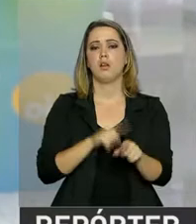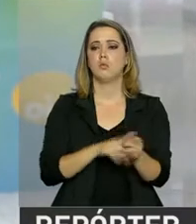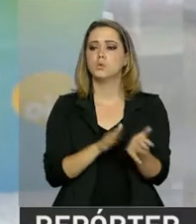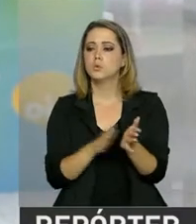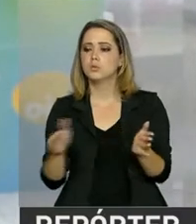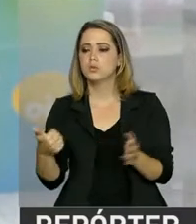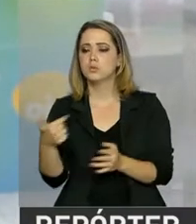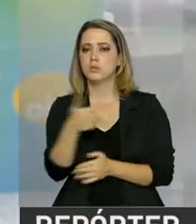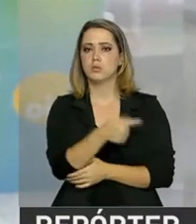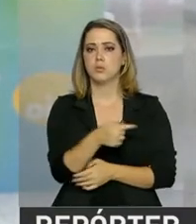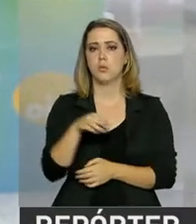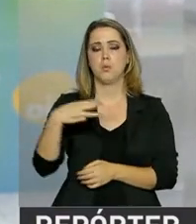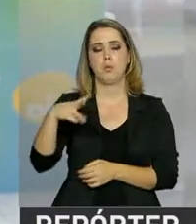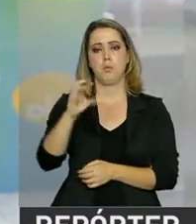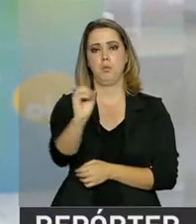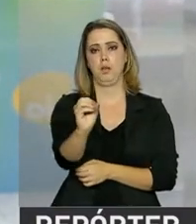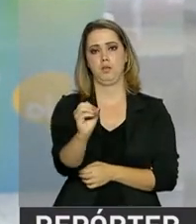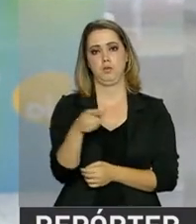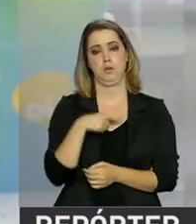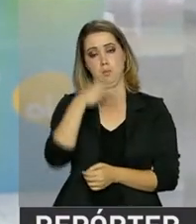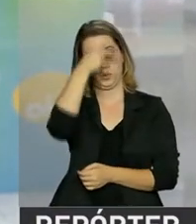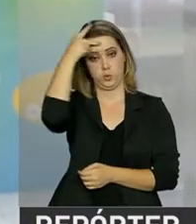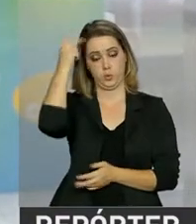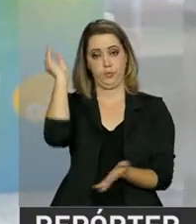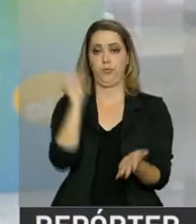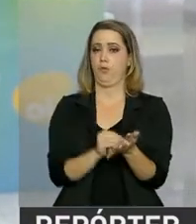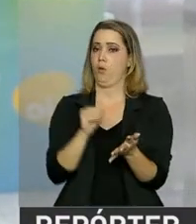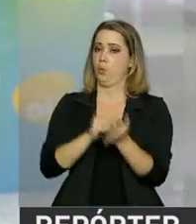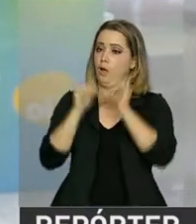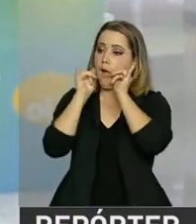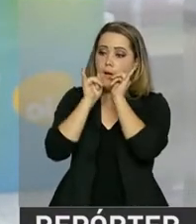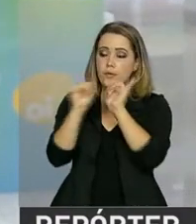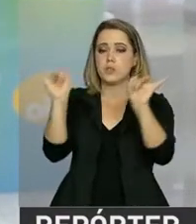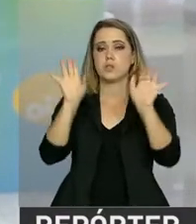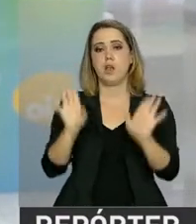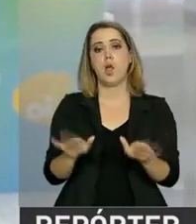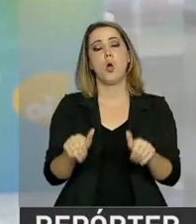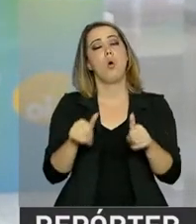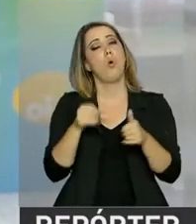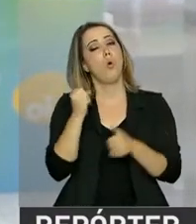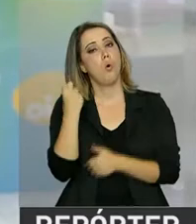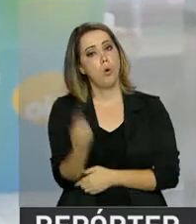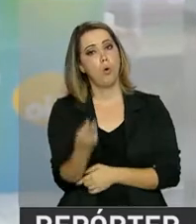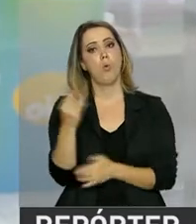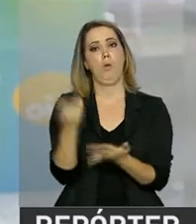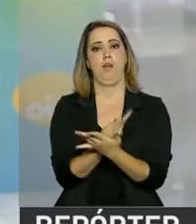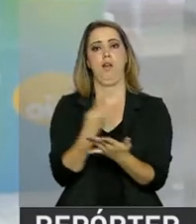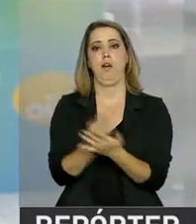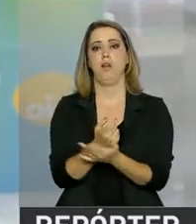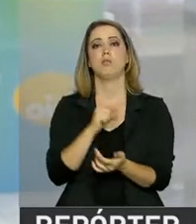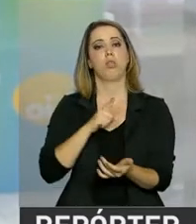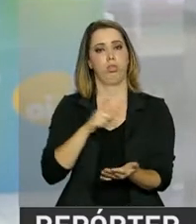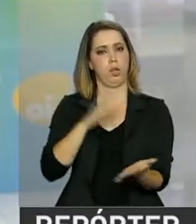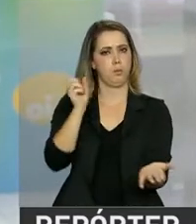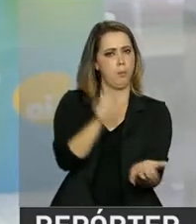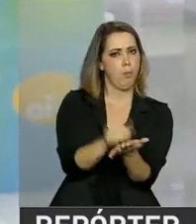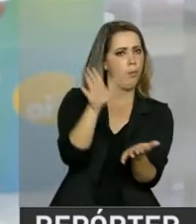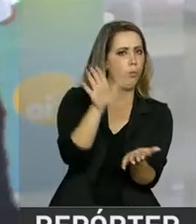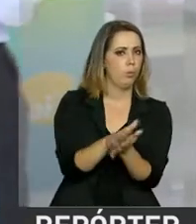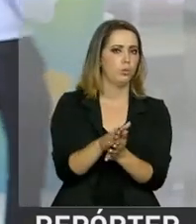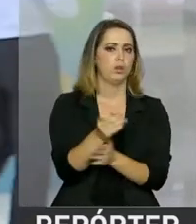de março. Quem não fizer a declaração ou fornecer informações incorretas poderá pagar multas, que variam